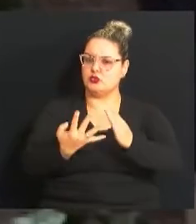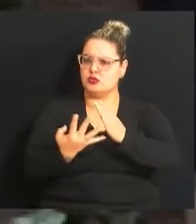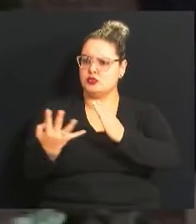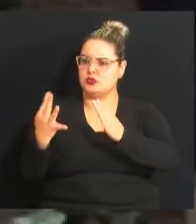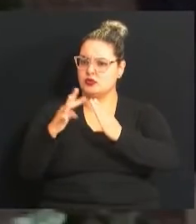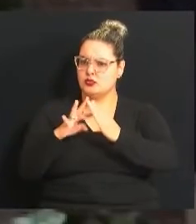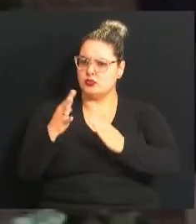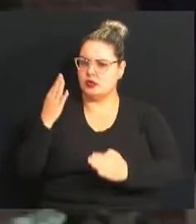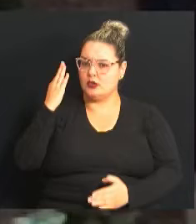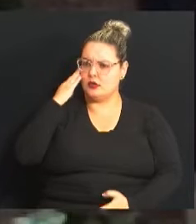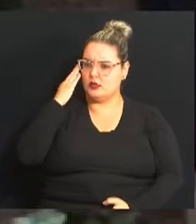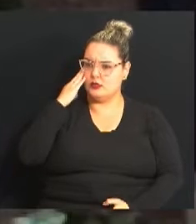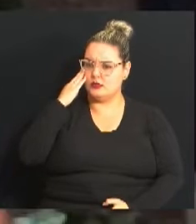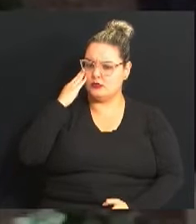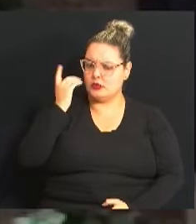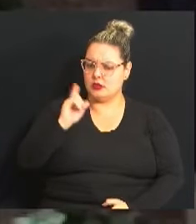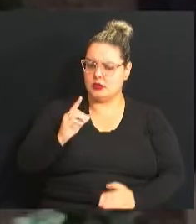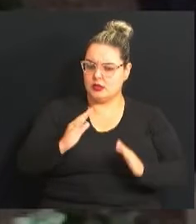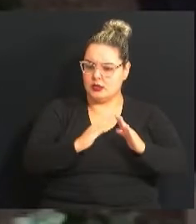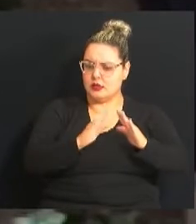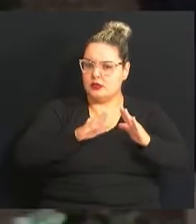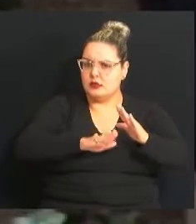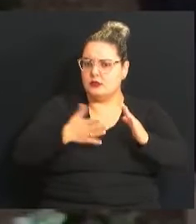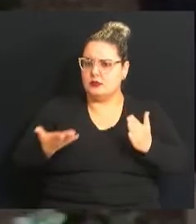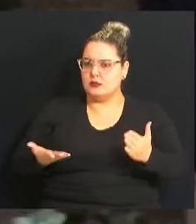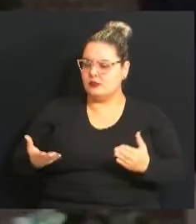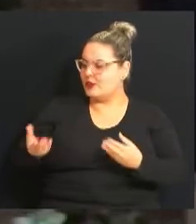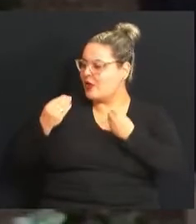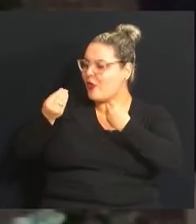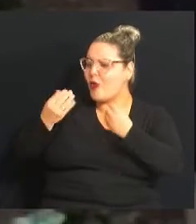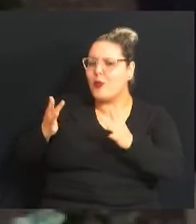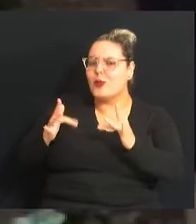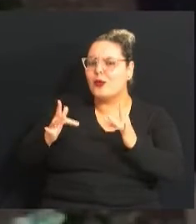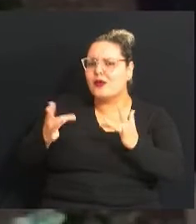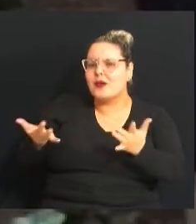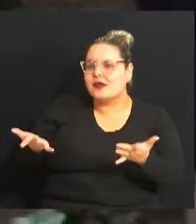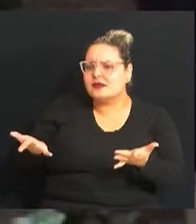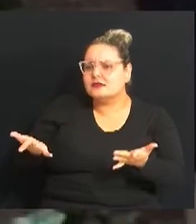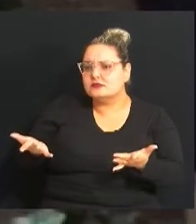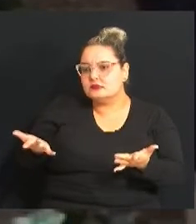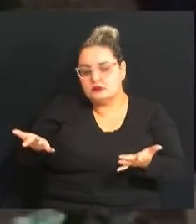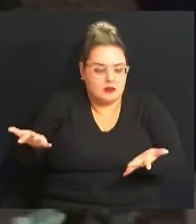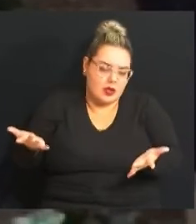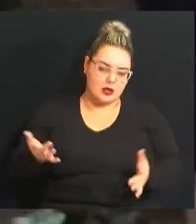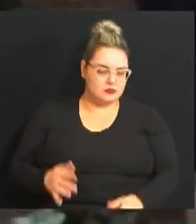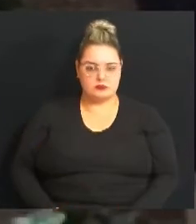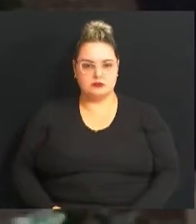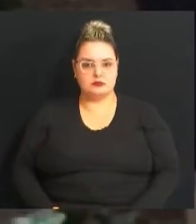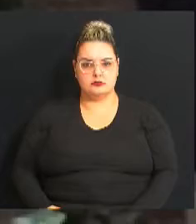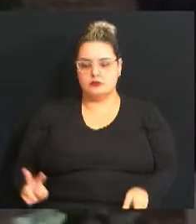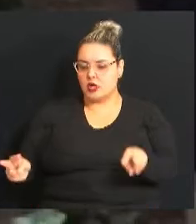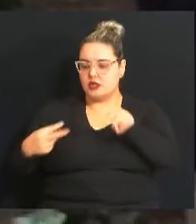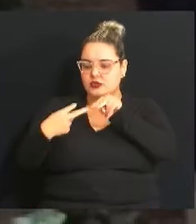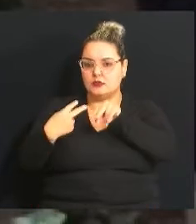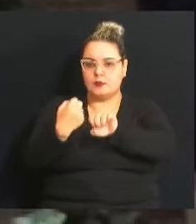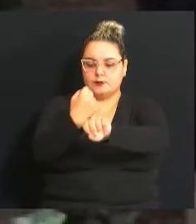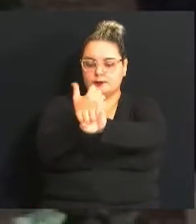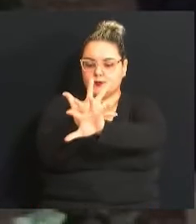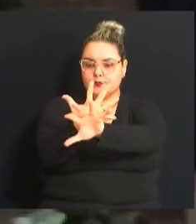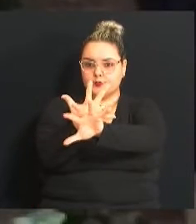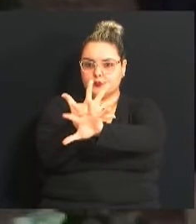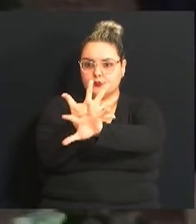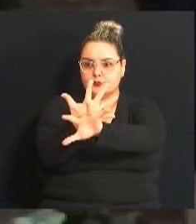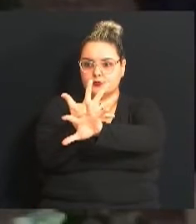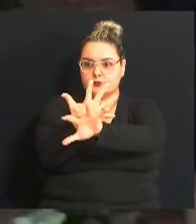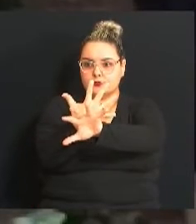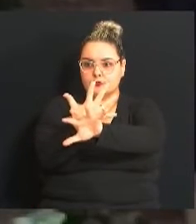sabia que ele não saía de casa. Eu falei, ué, mas como assim namorando? A gente se vê todo dia pelo celular, pelo